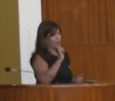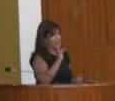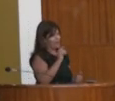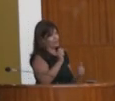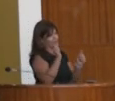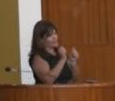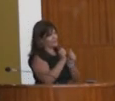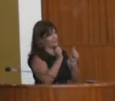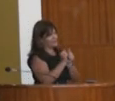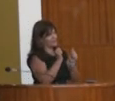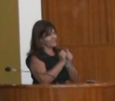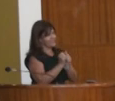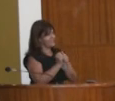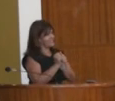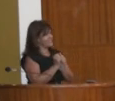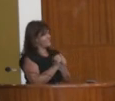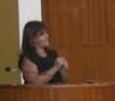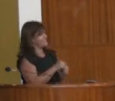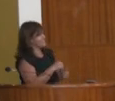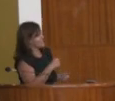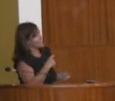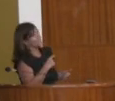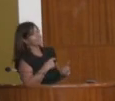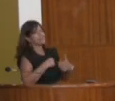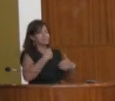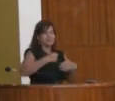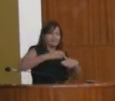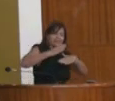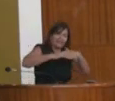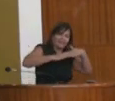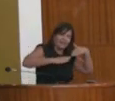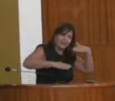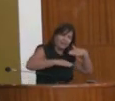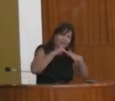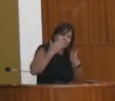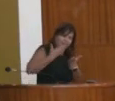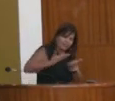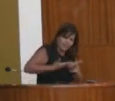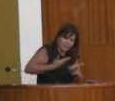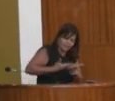aí. É a pessoa com deficiência ser capacitada, estudar,